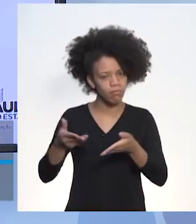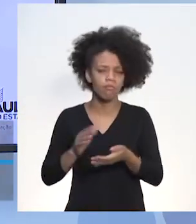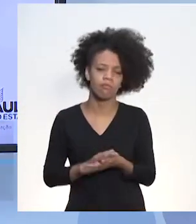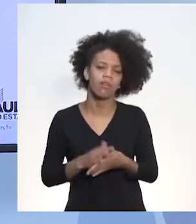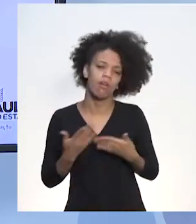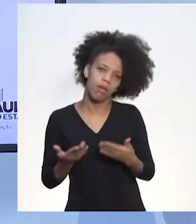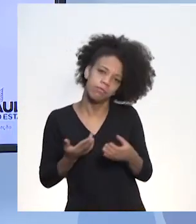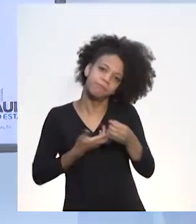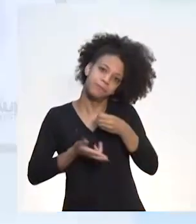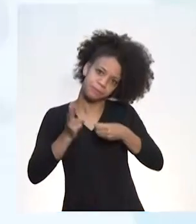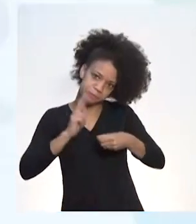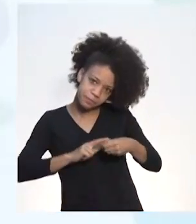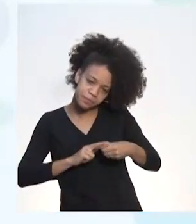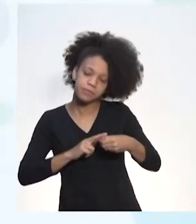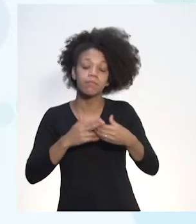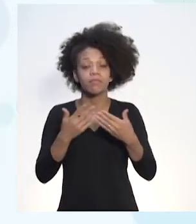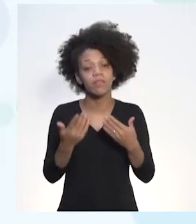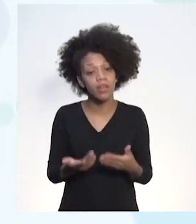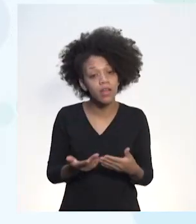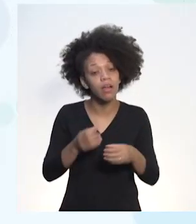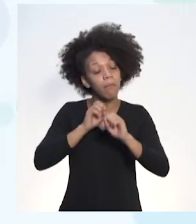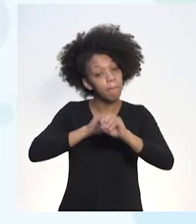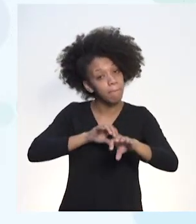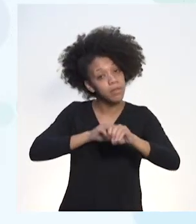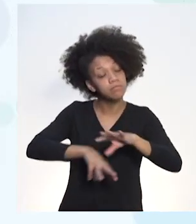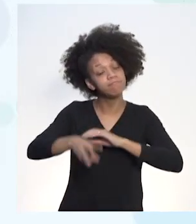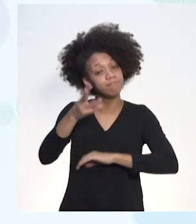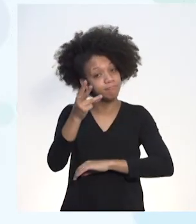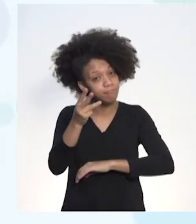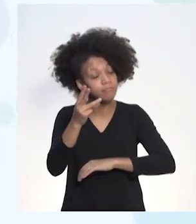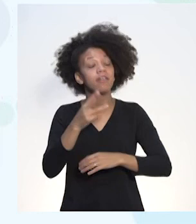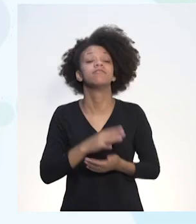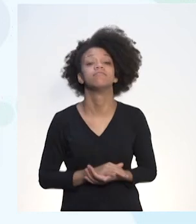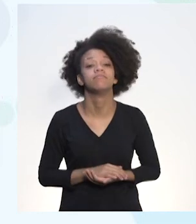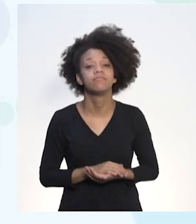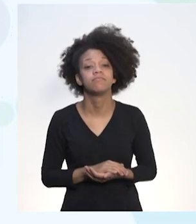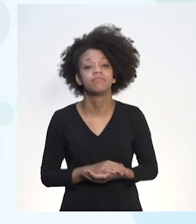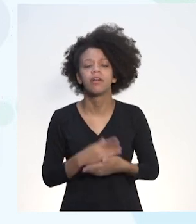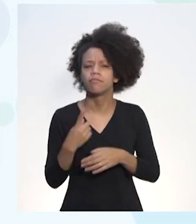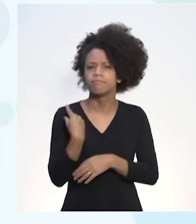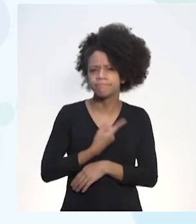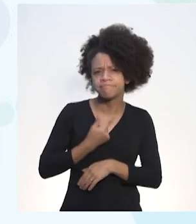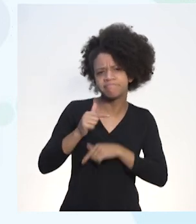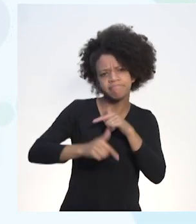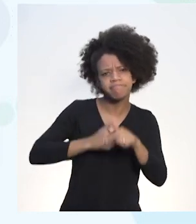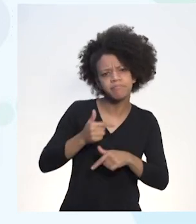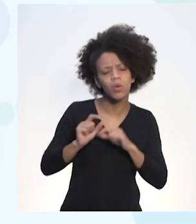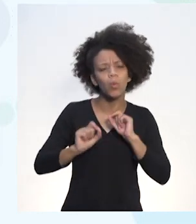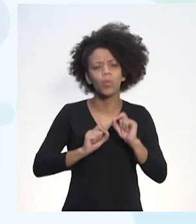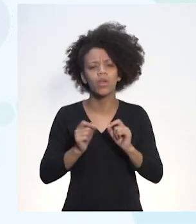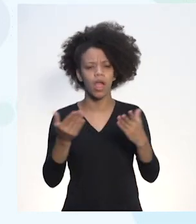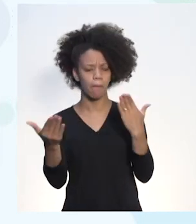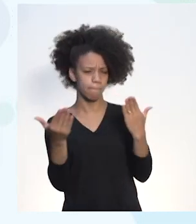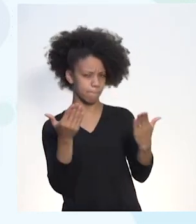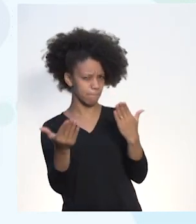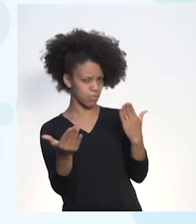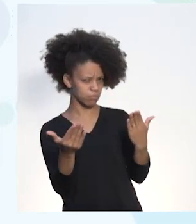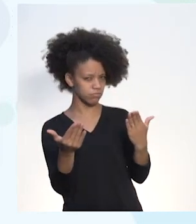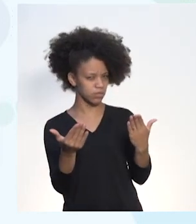seja recuperação, situação de aprendizagem 3, a terceira aula, nós vamos trabalhar